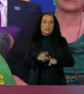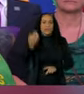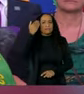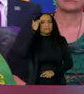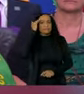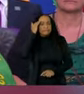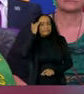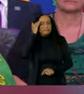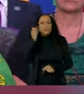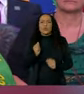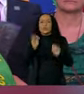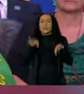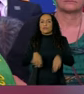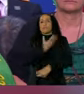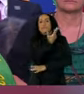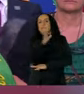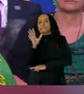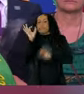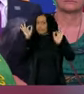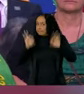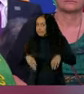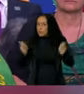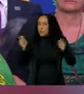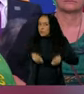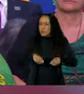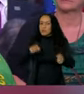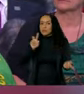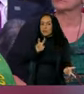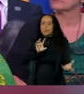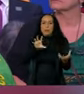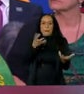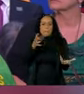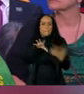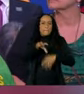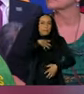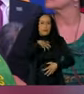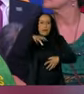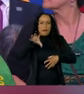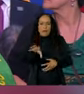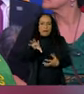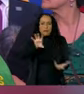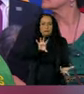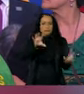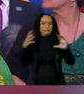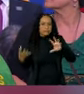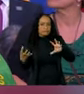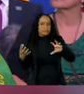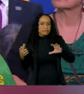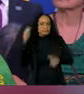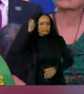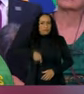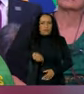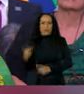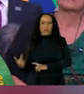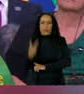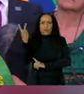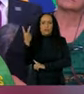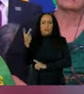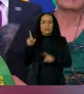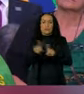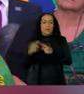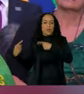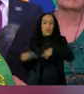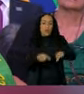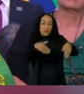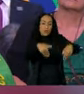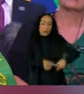entendendo a finitude da natureza. Uma mudança de paradigmas, de valores e de ação concreta. Finalmente, o combate à